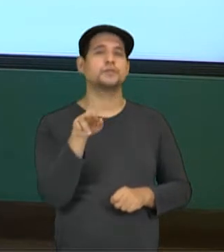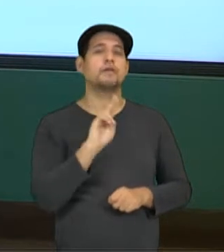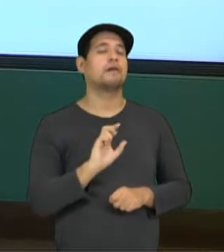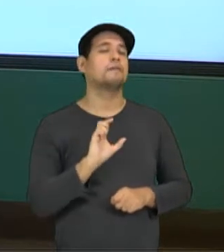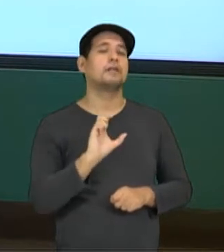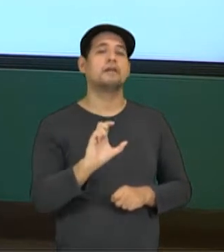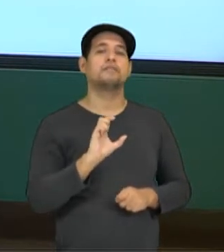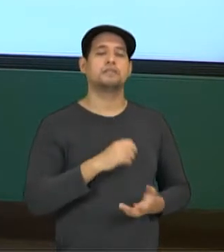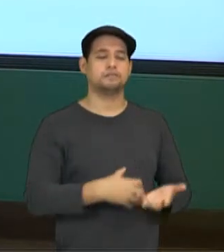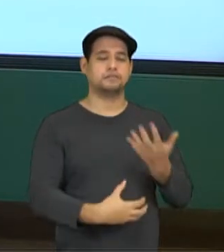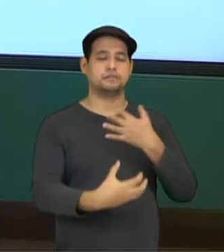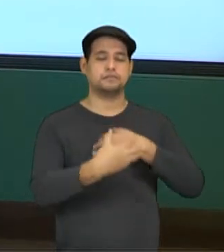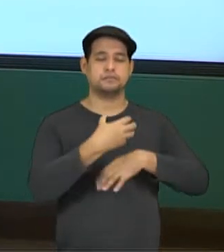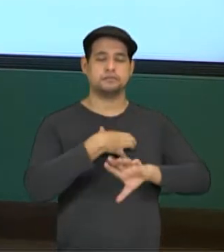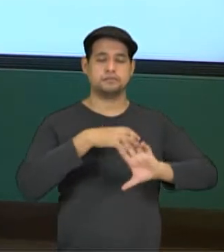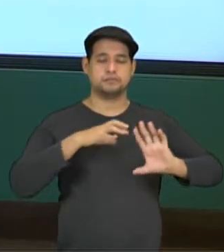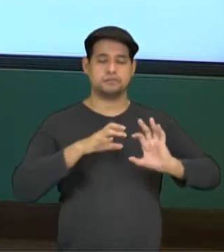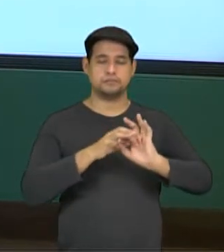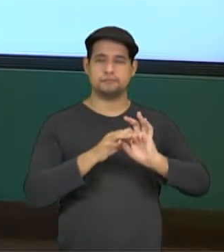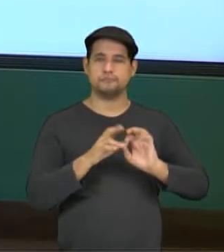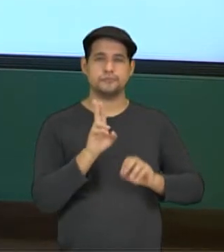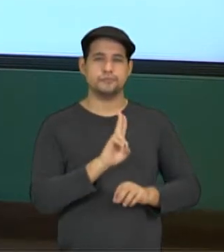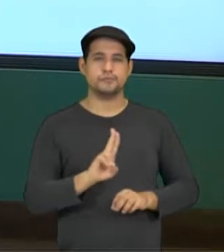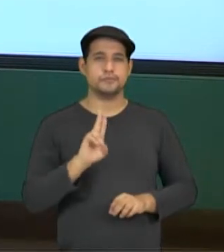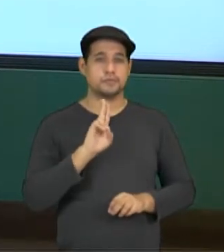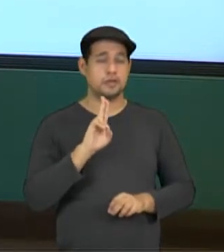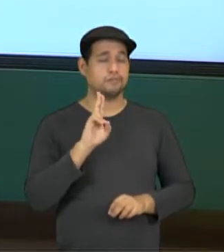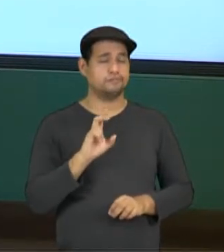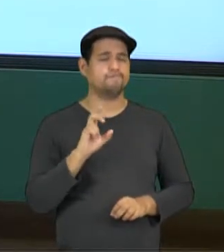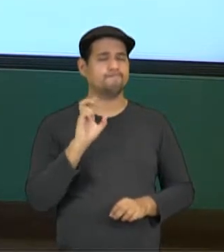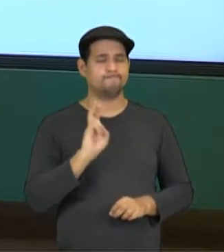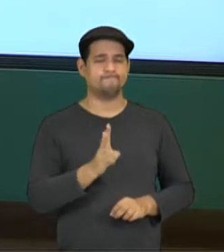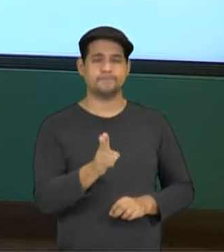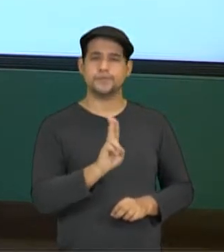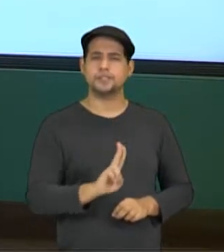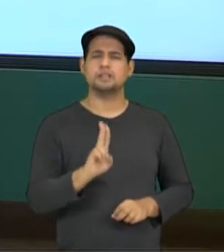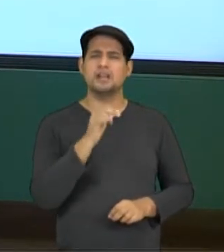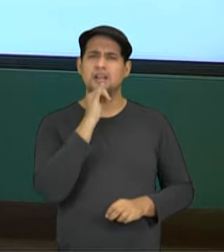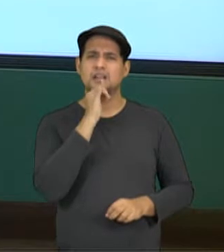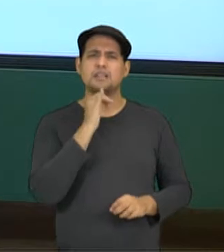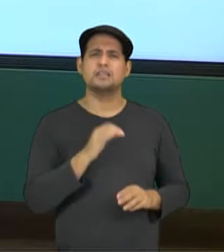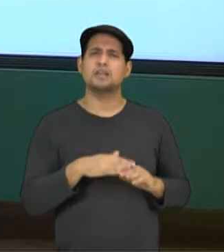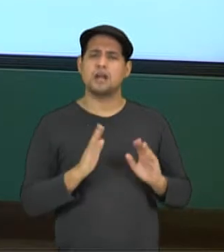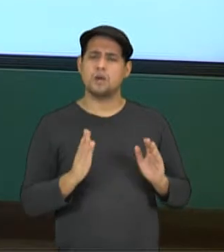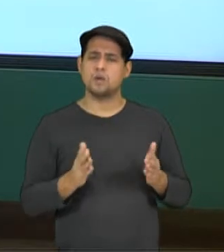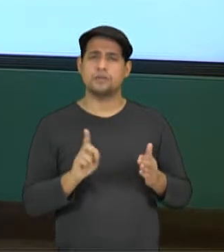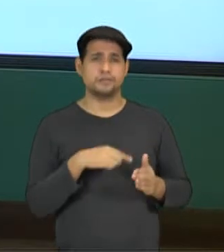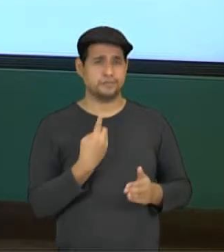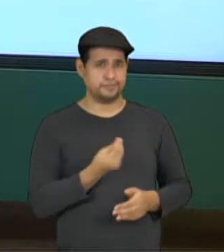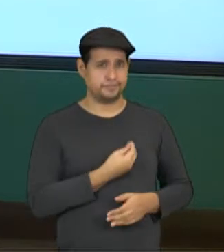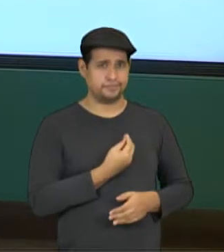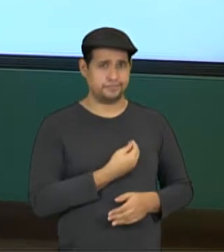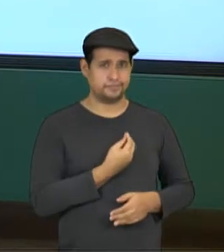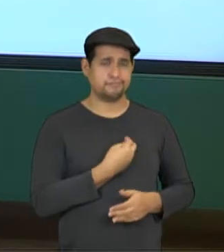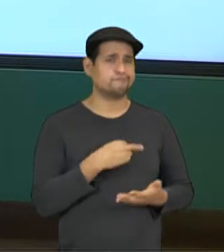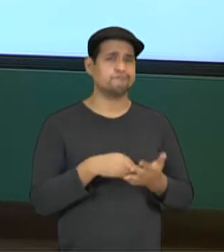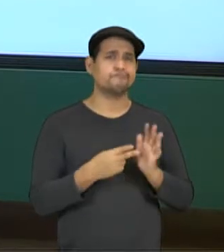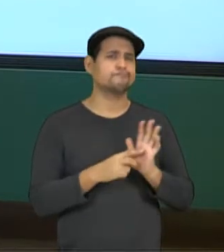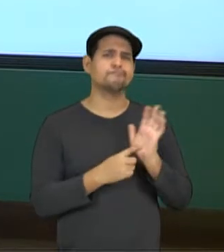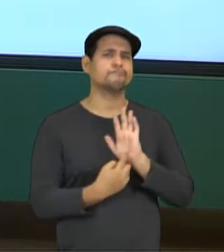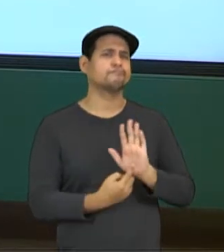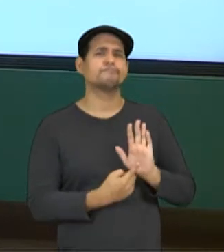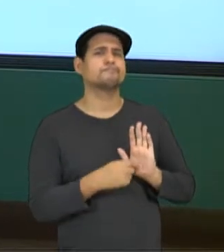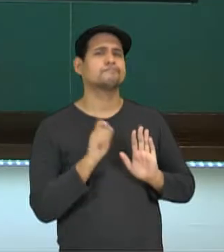palavra resiliência e colocar esse conceito em prática, né? O mundo contemporâneo, esse que a gente vive, ele